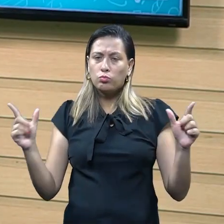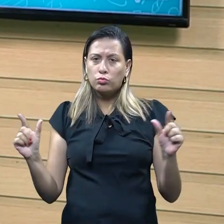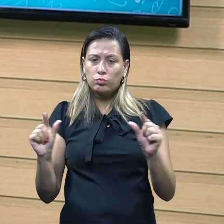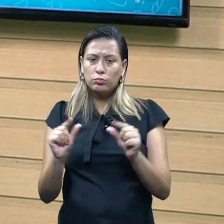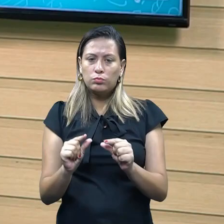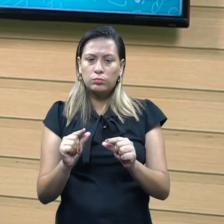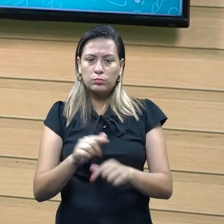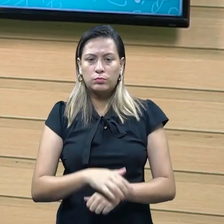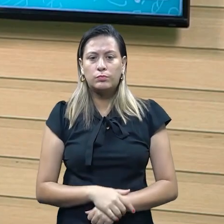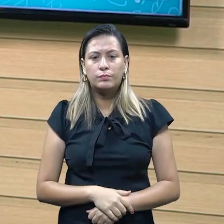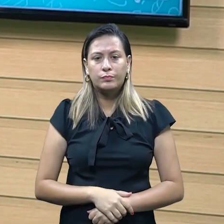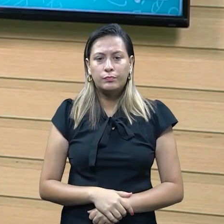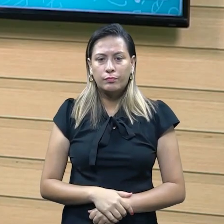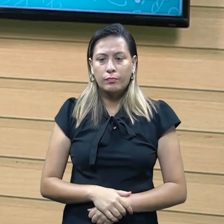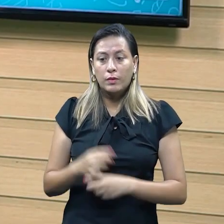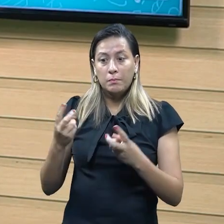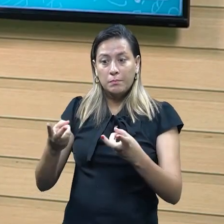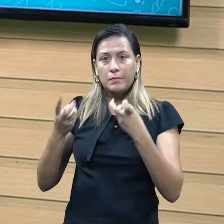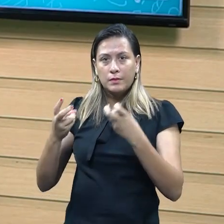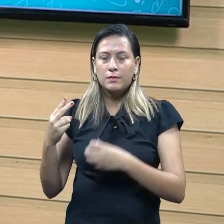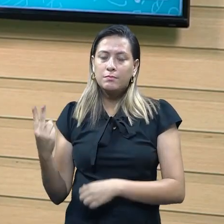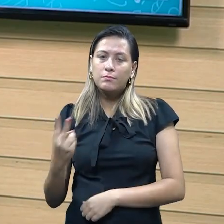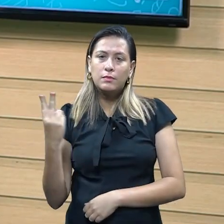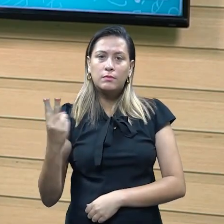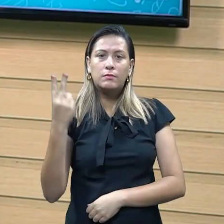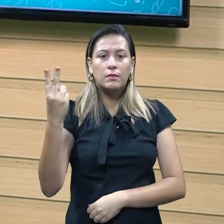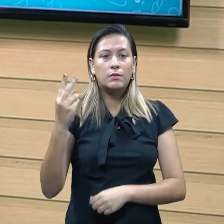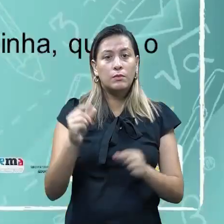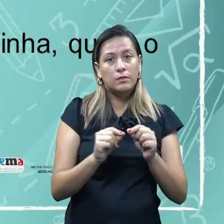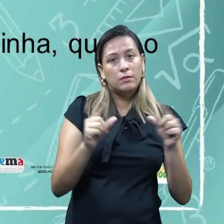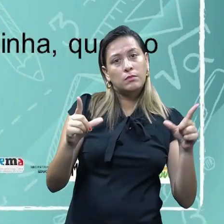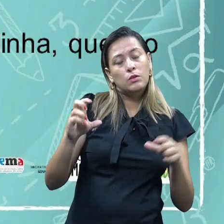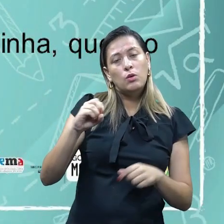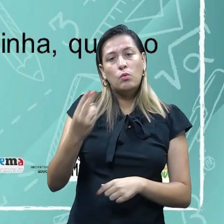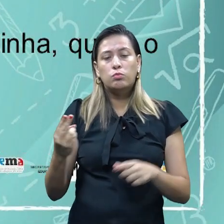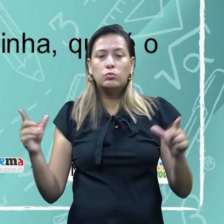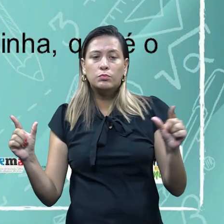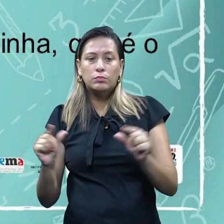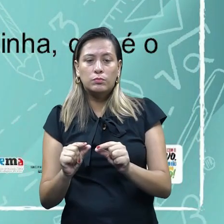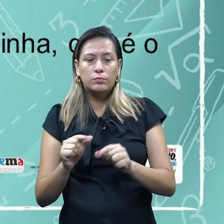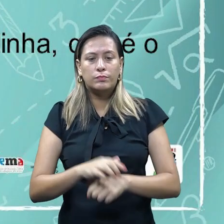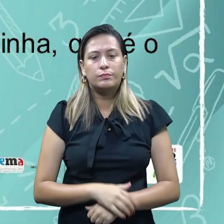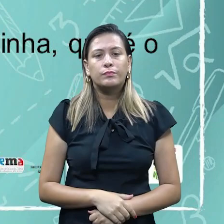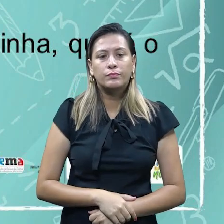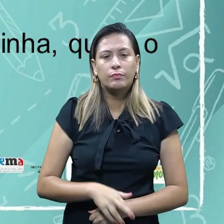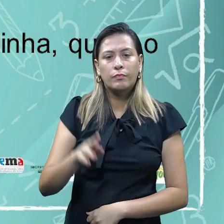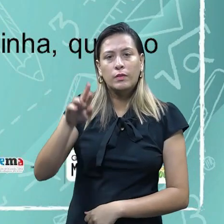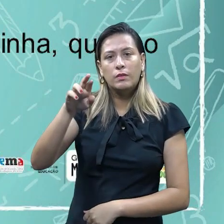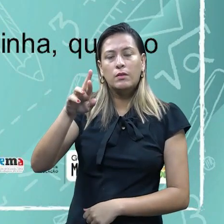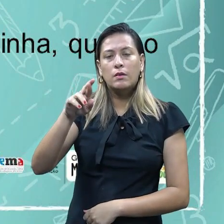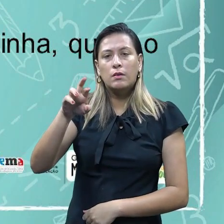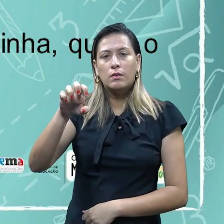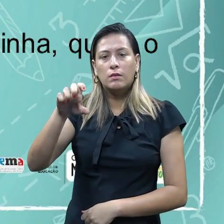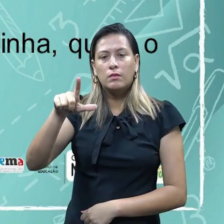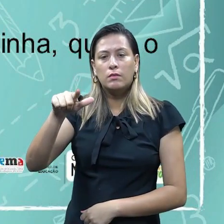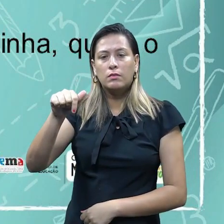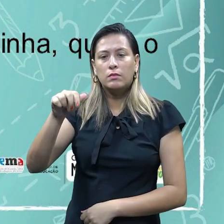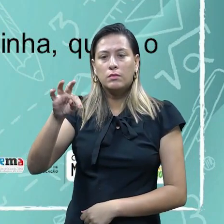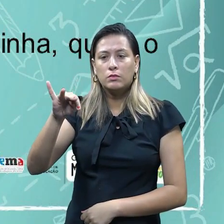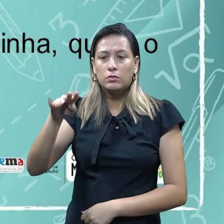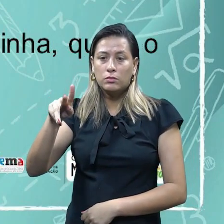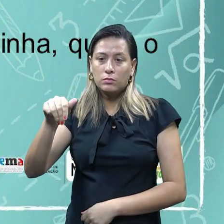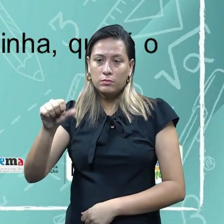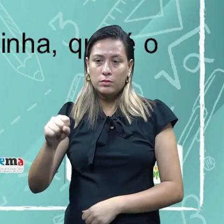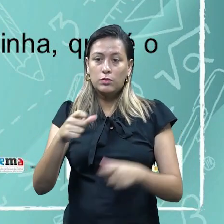possa acompanhar o valor que está ampliando ou reduzindo dessa figura. Coordenadas relativas possuem um ponto de